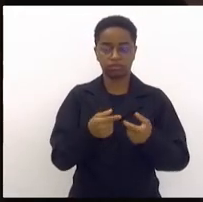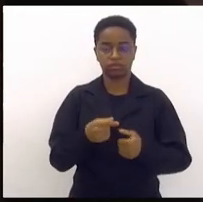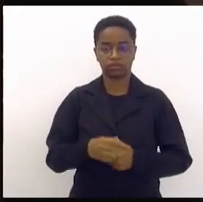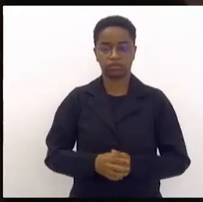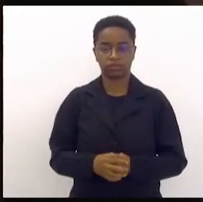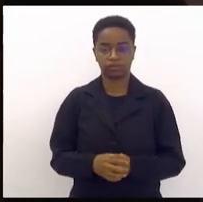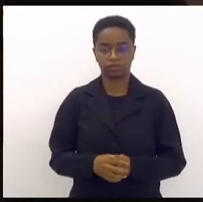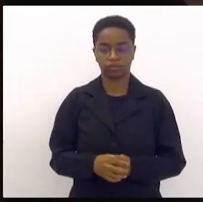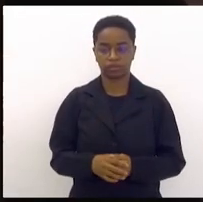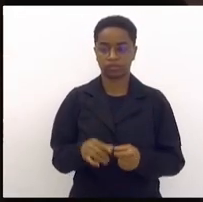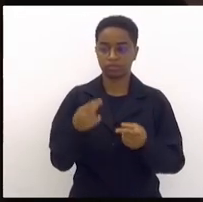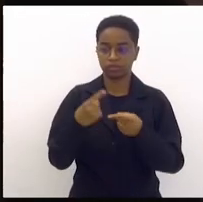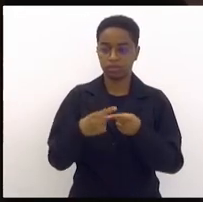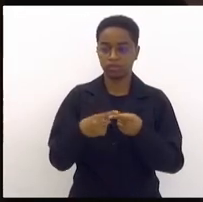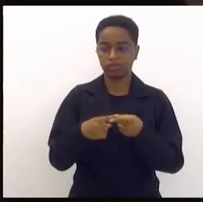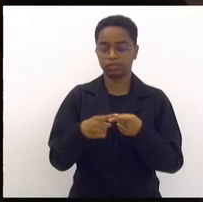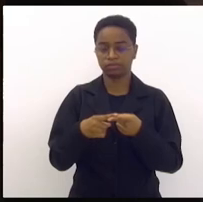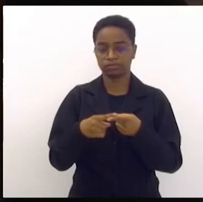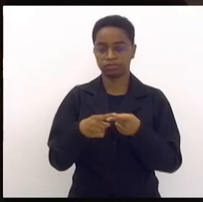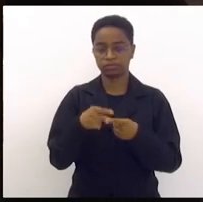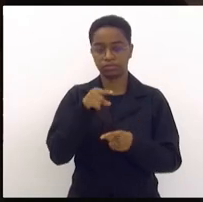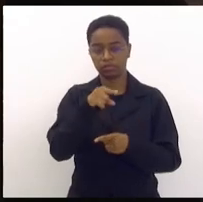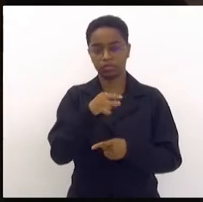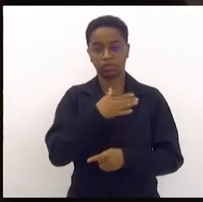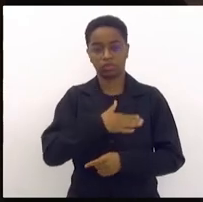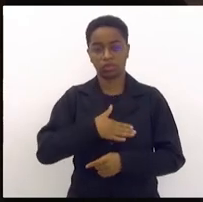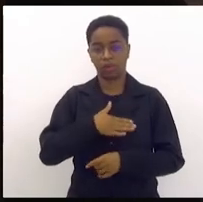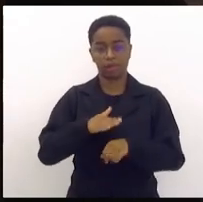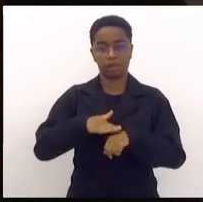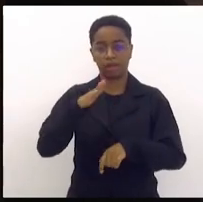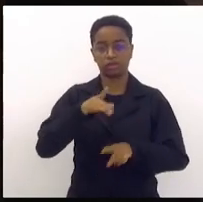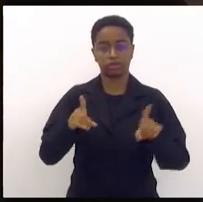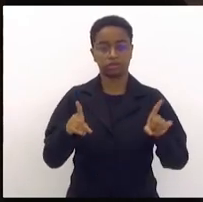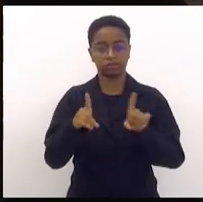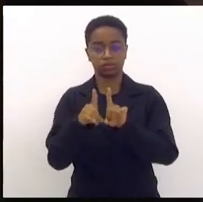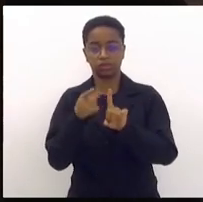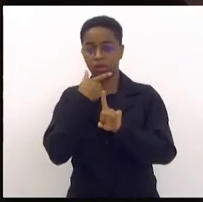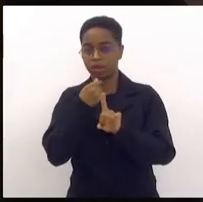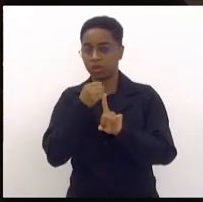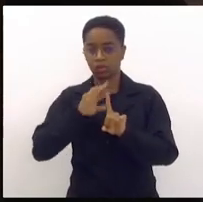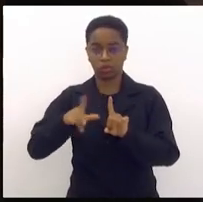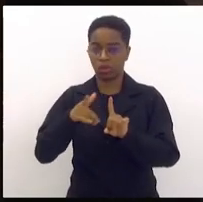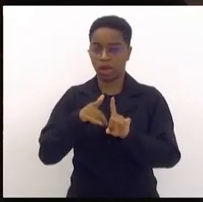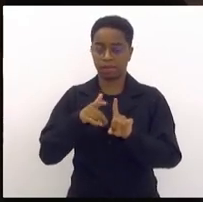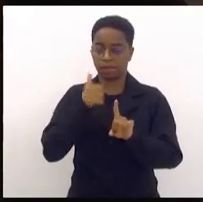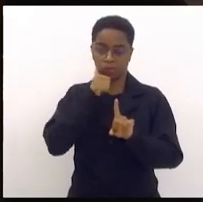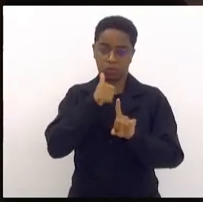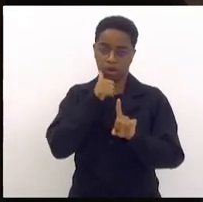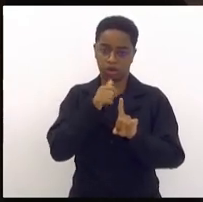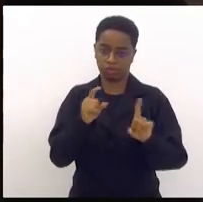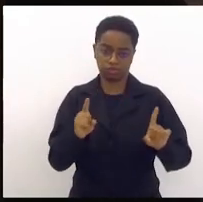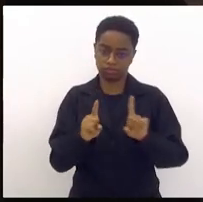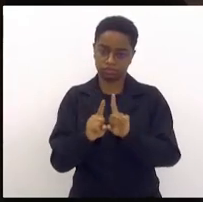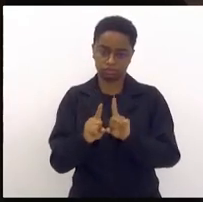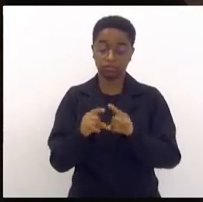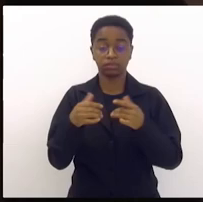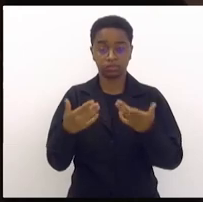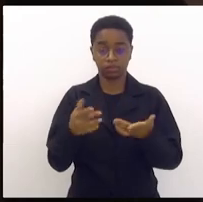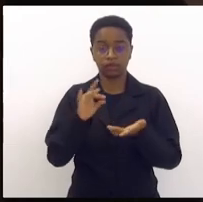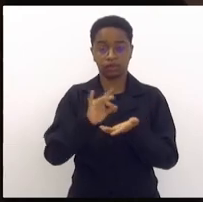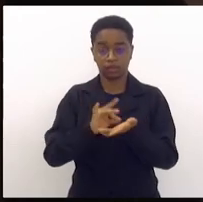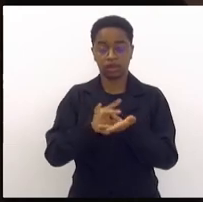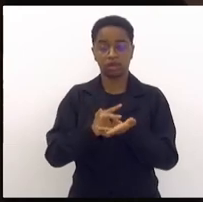senhor tem predileção por estar ao lado dos meninos e não das mulheres. Então o senhor é